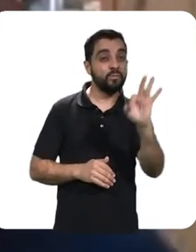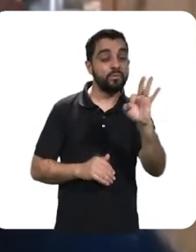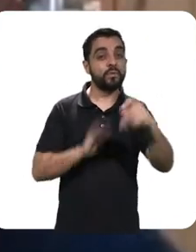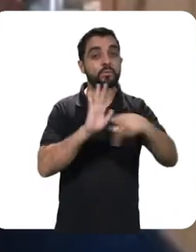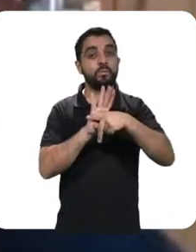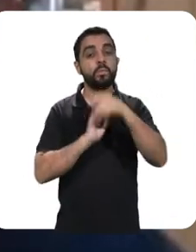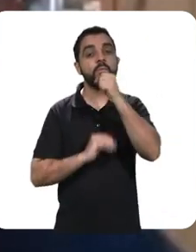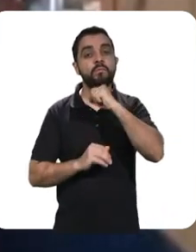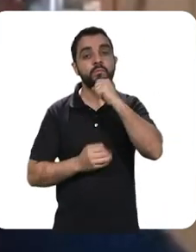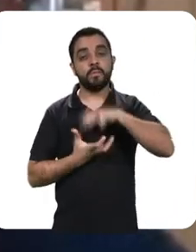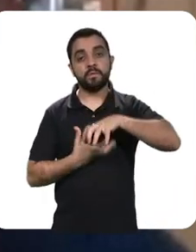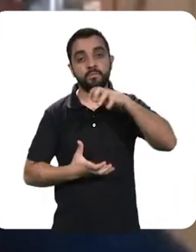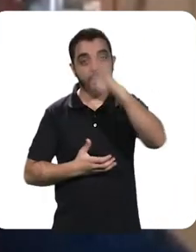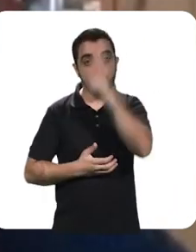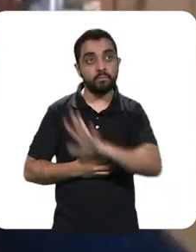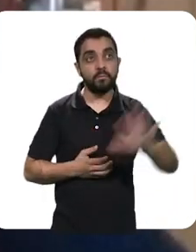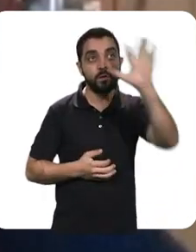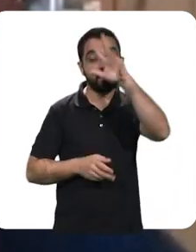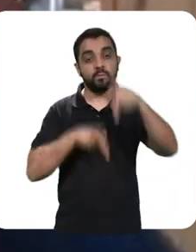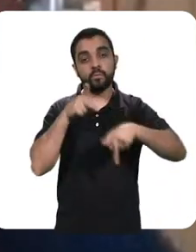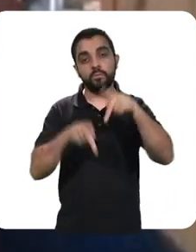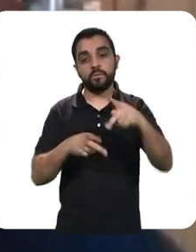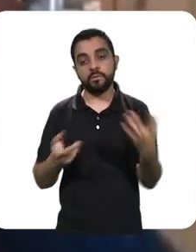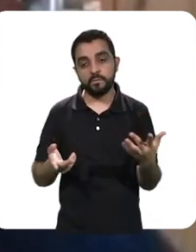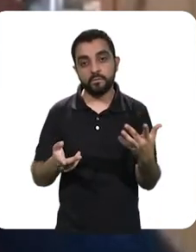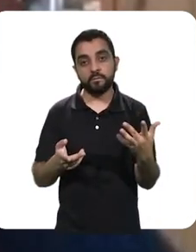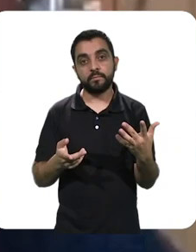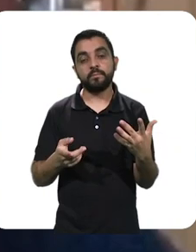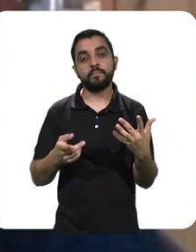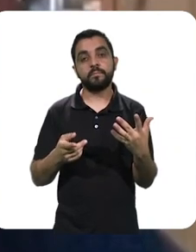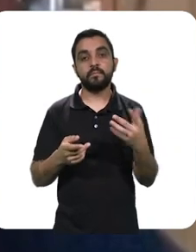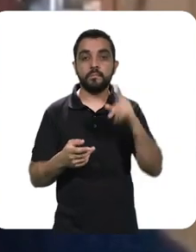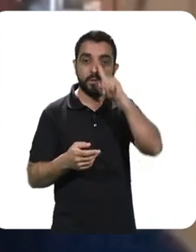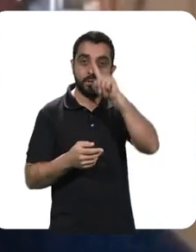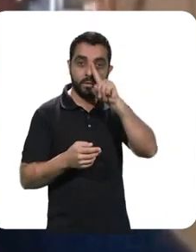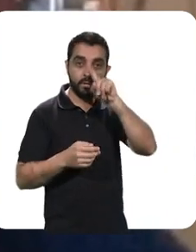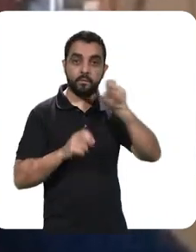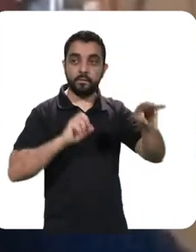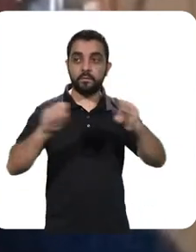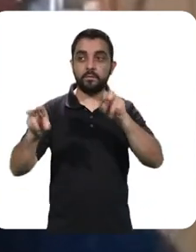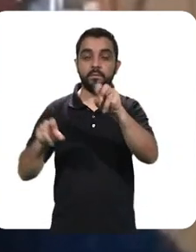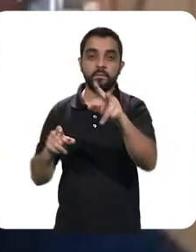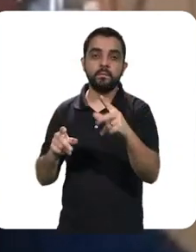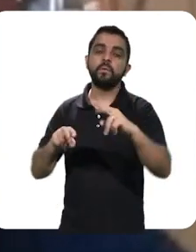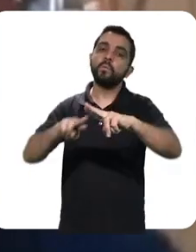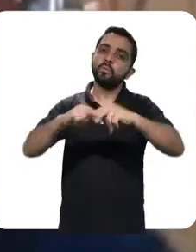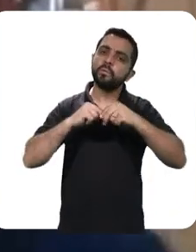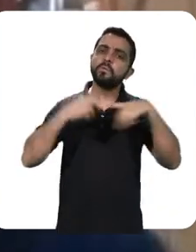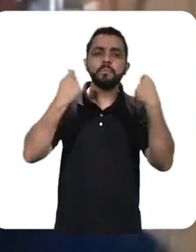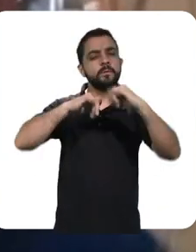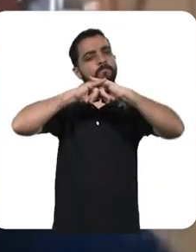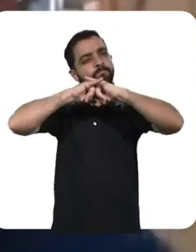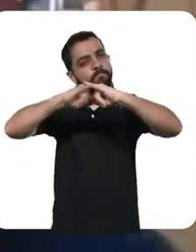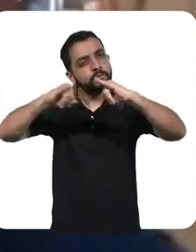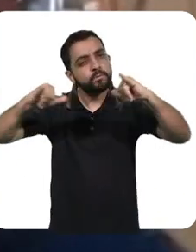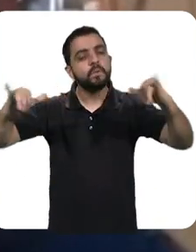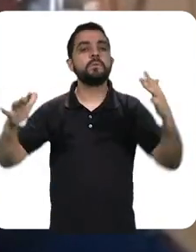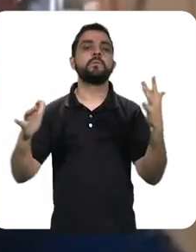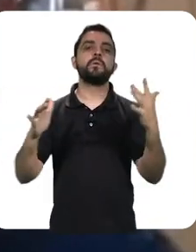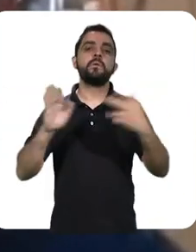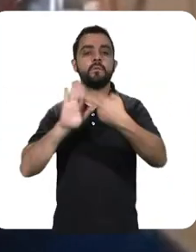de idosos, que de outra maneira que a gente trabalha, a gente vai pôr em risco essas pessoas. Então, acho que uma atitude forte, uma